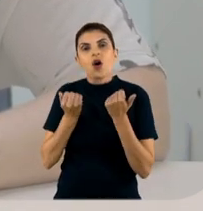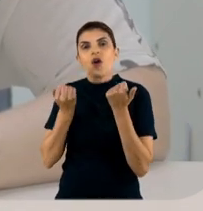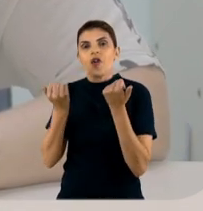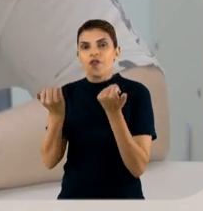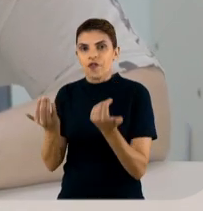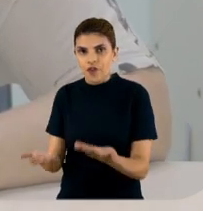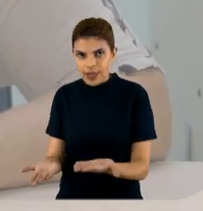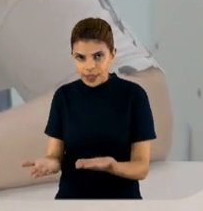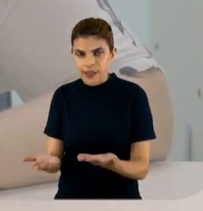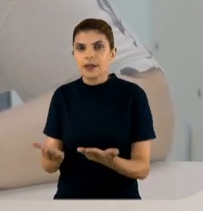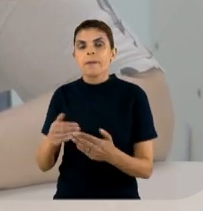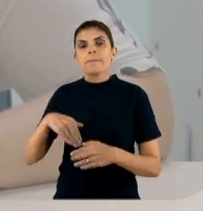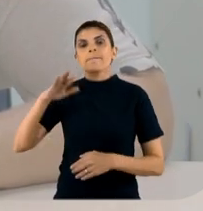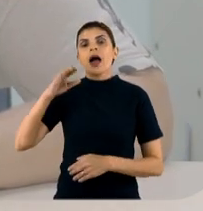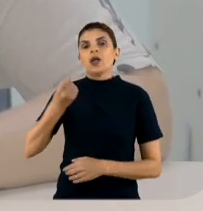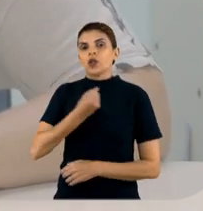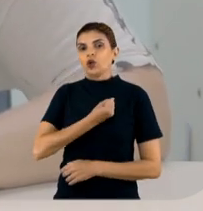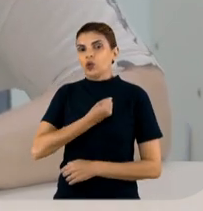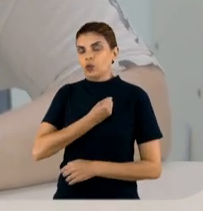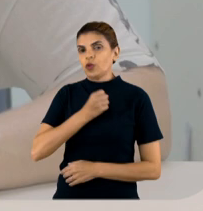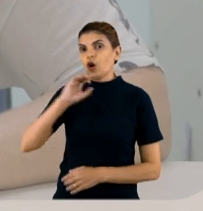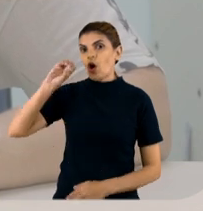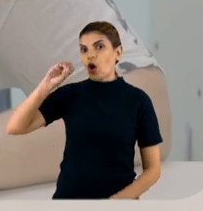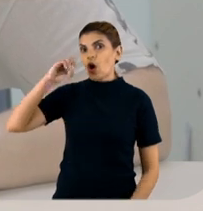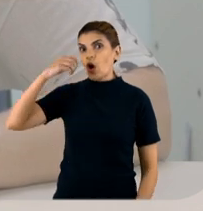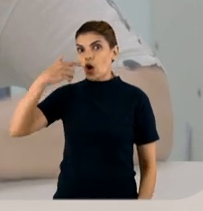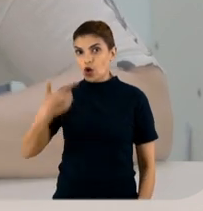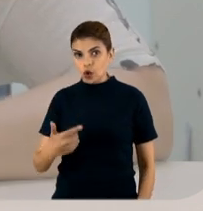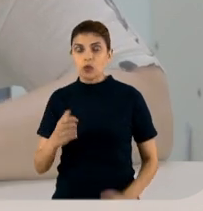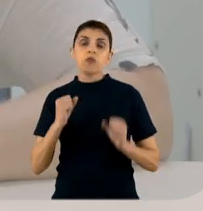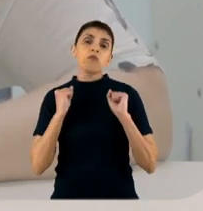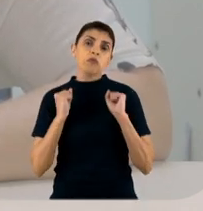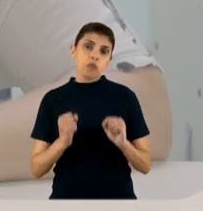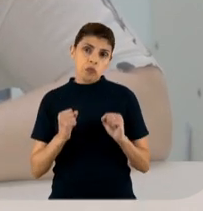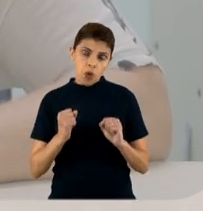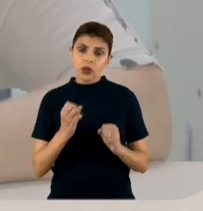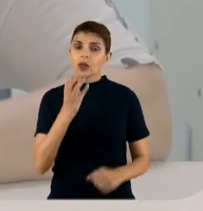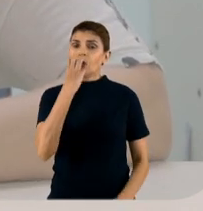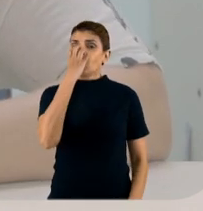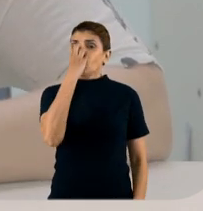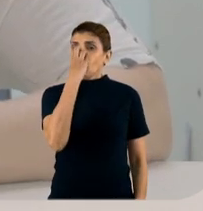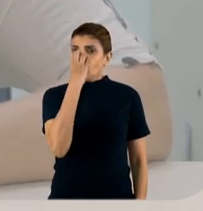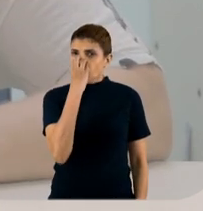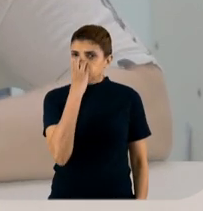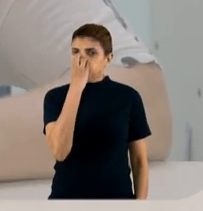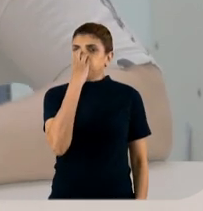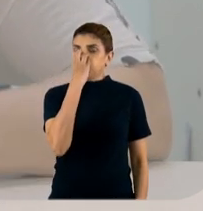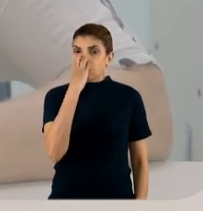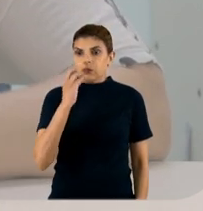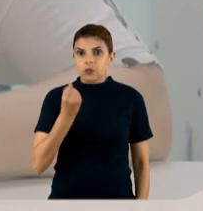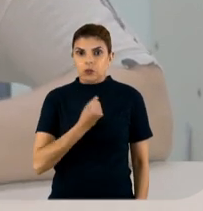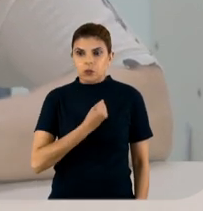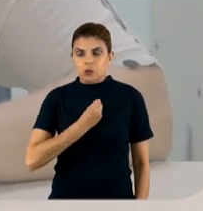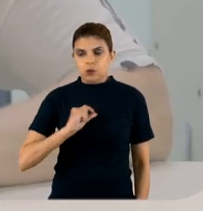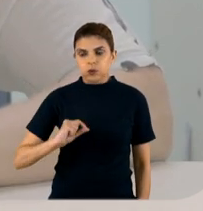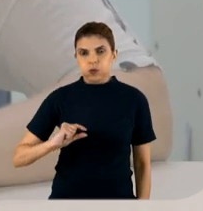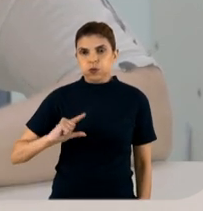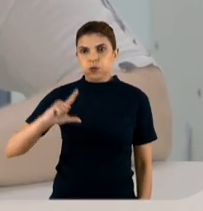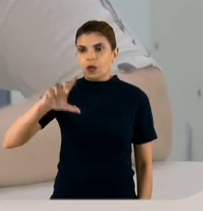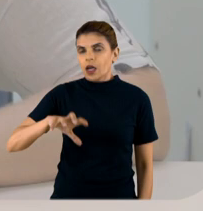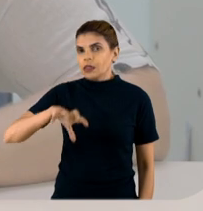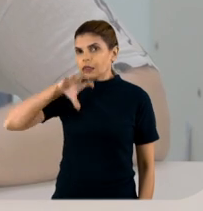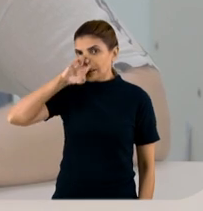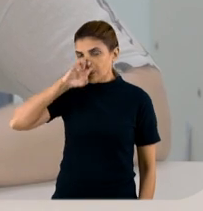deve ser ofertar um maior fluxo de oxigênio o que pode ser feito tanto com uma máscara reservatório que aumenta a fração inspirada de